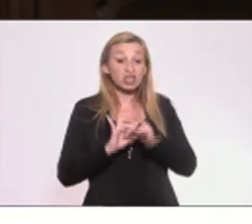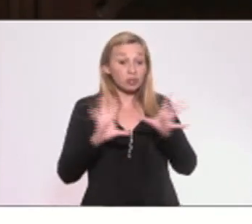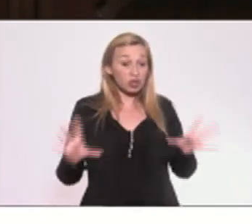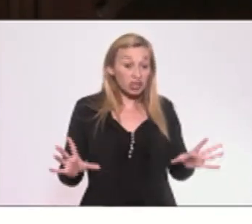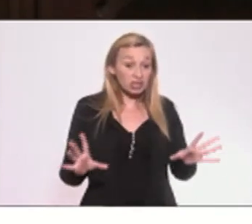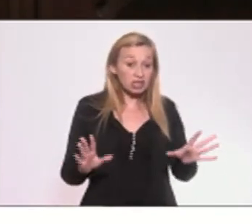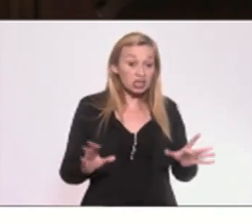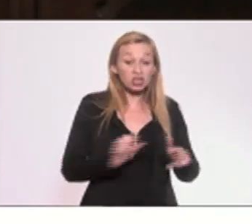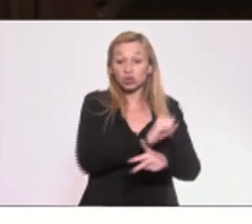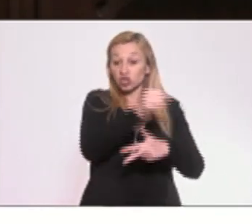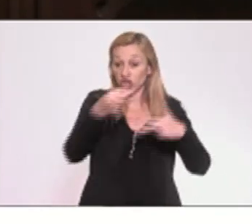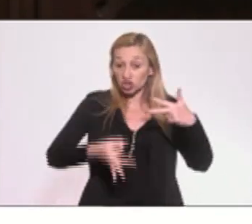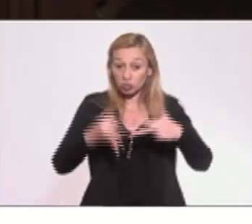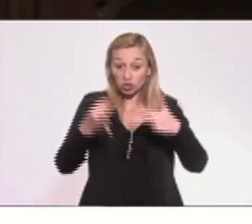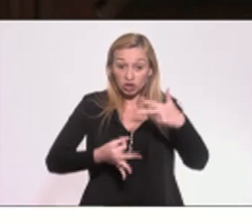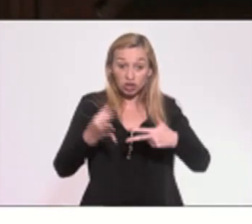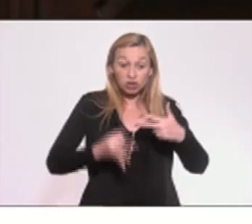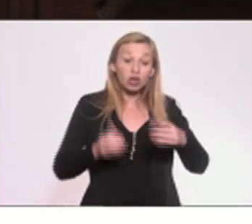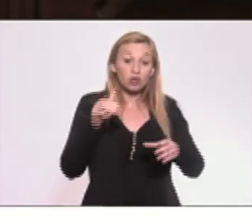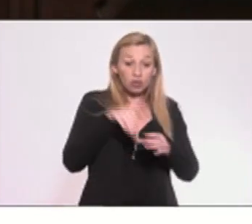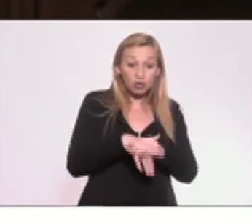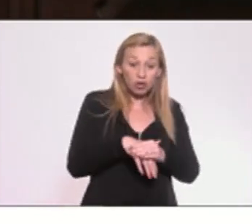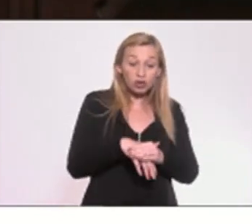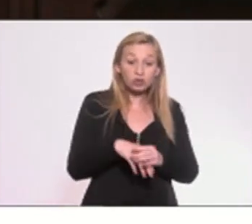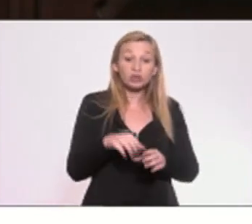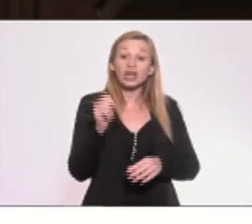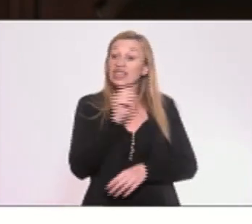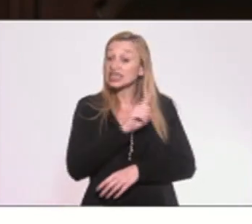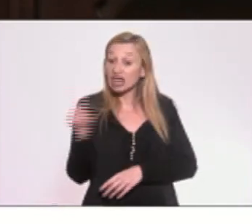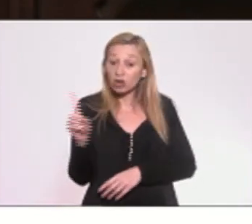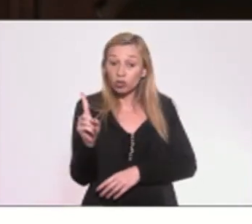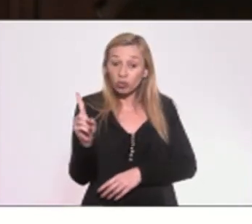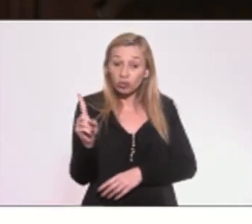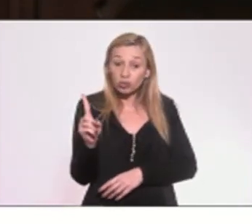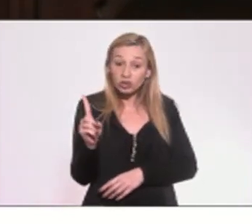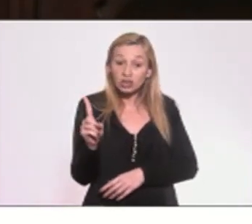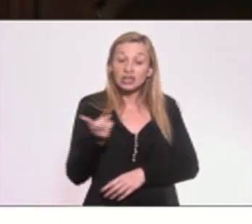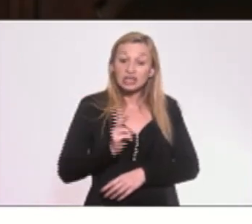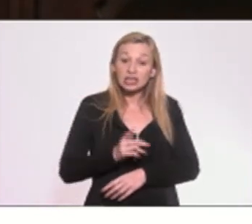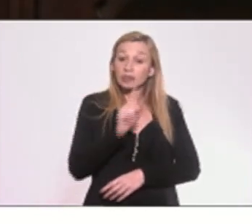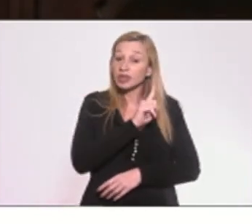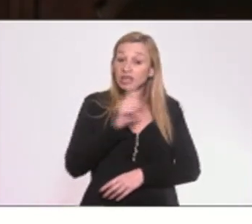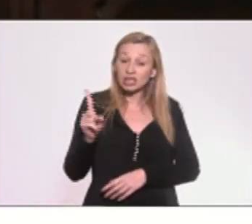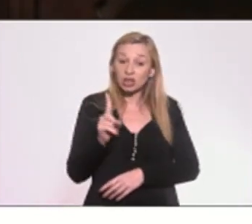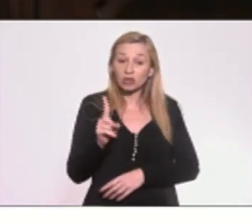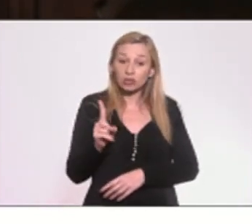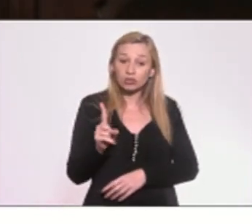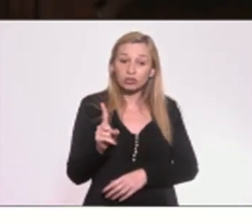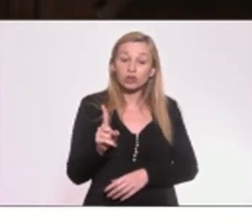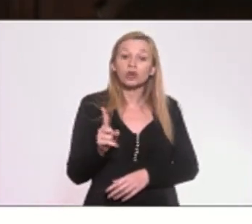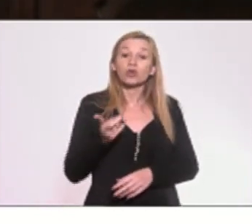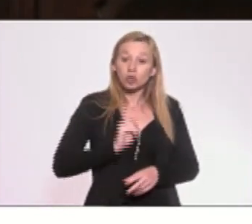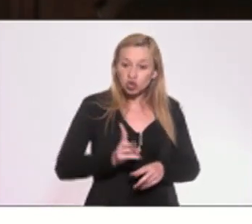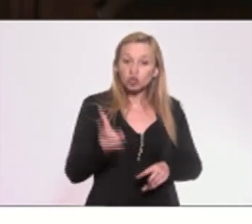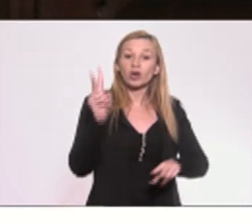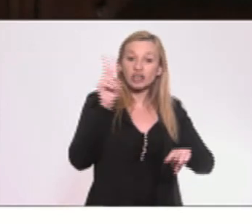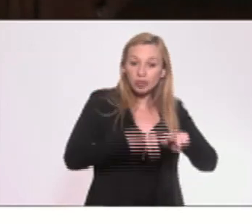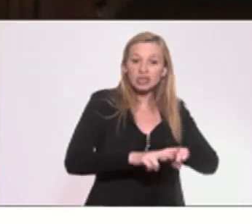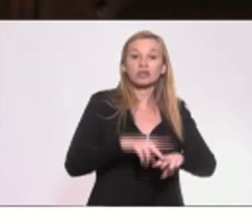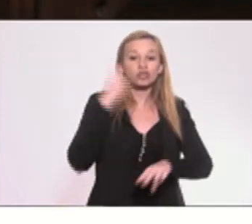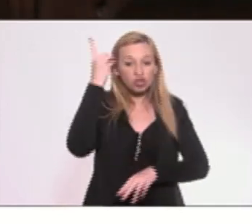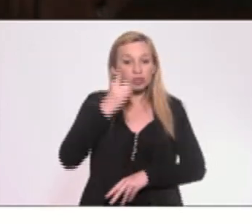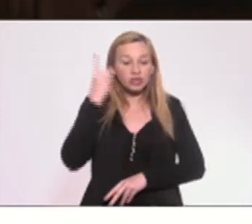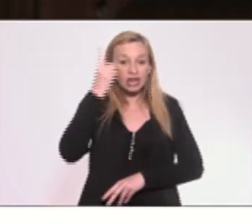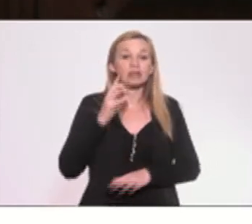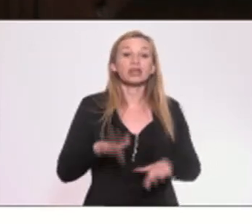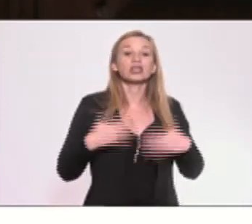e dos poderes, o voto só teria como ser não, o voto só teria como ser pela manutenção da prisão desses deputados.